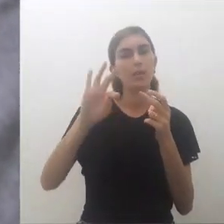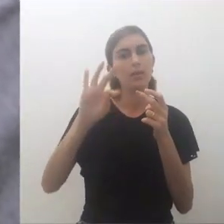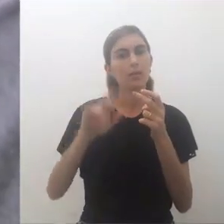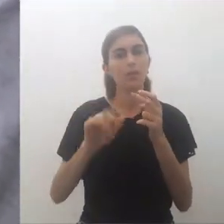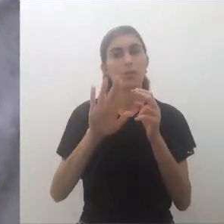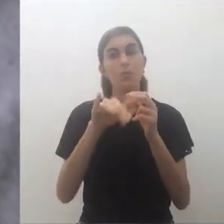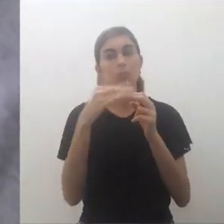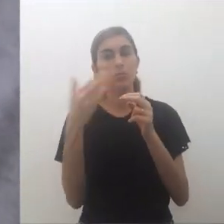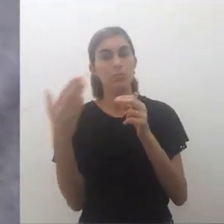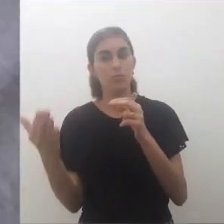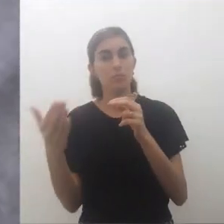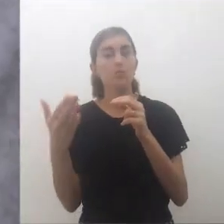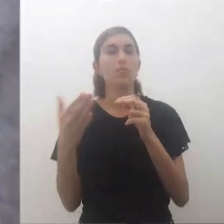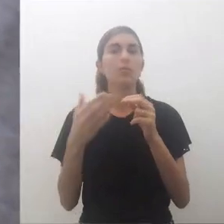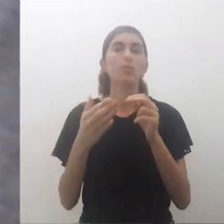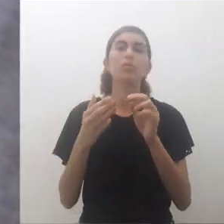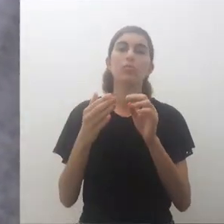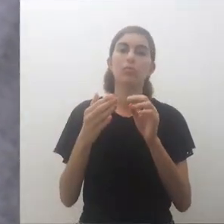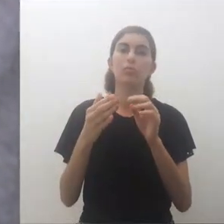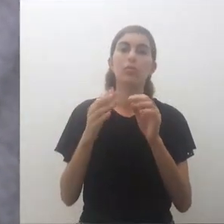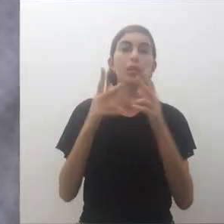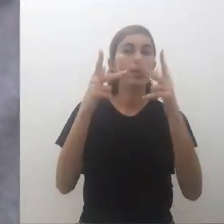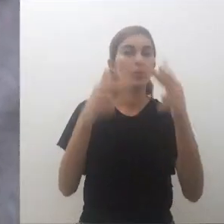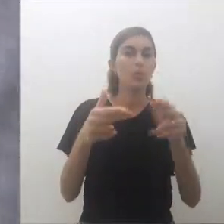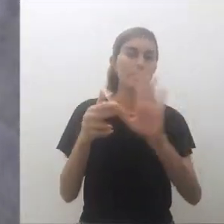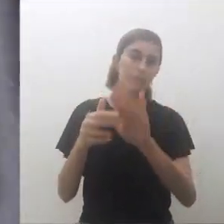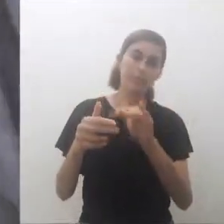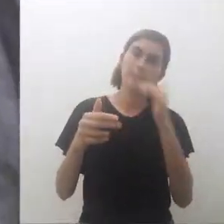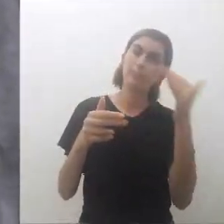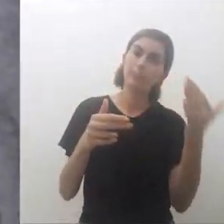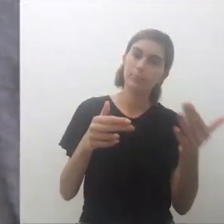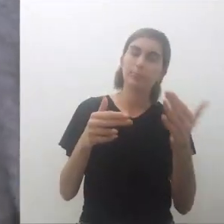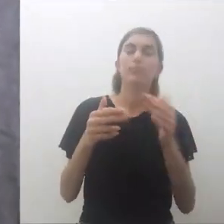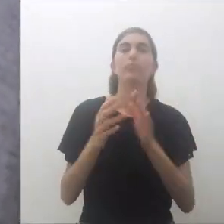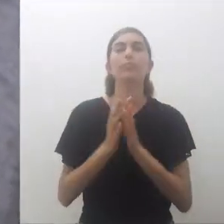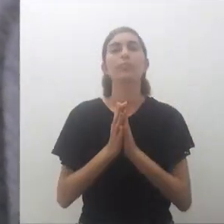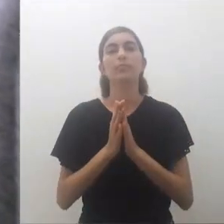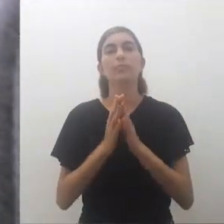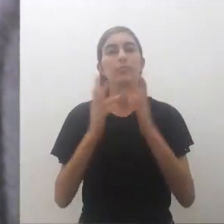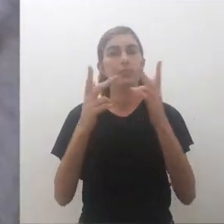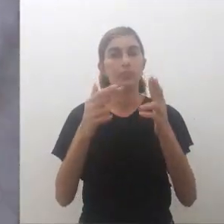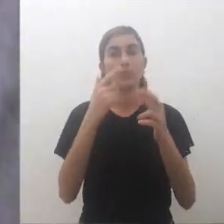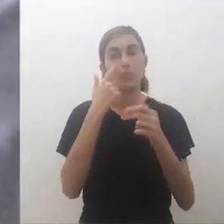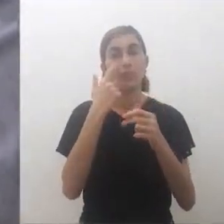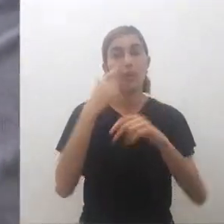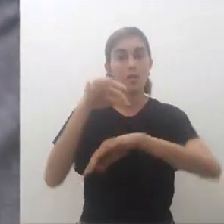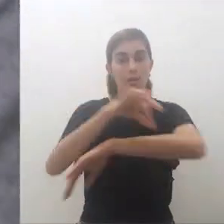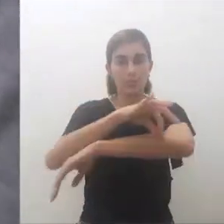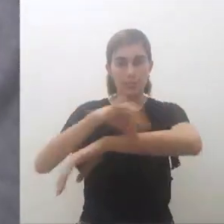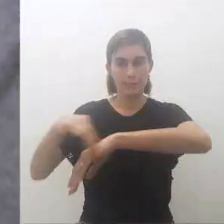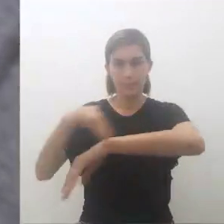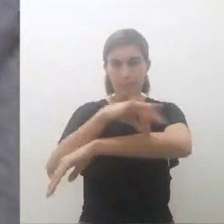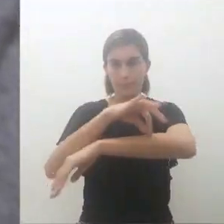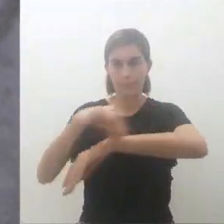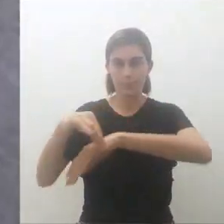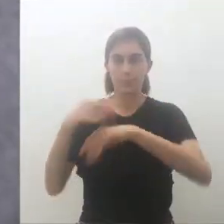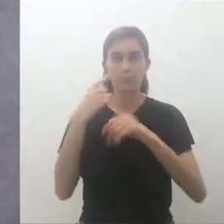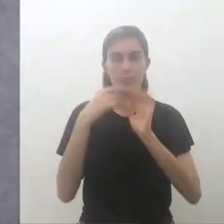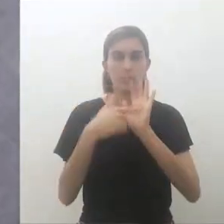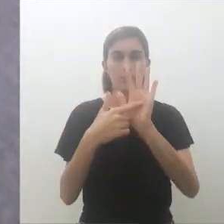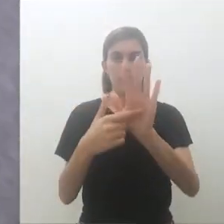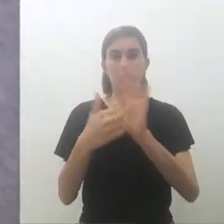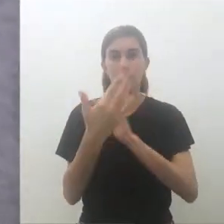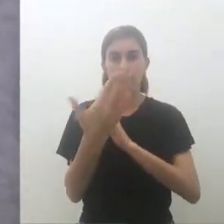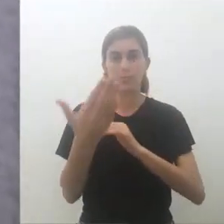lado são compostos igualmente em relação ao outro. Vou pegar uma régua aqui e mostrar para você.